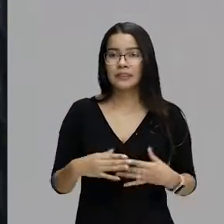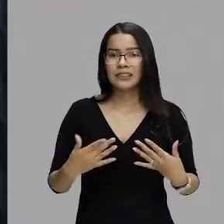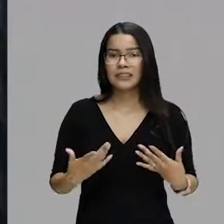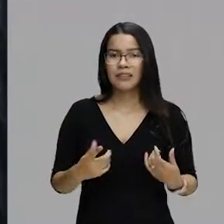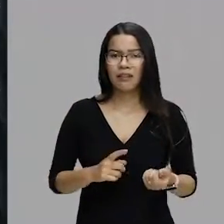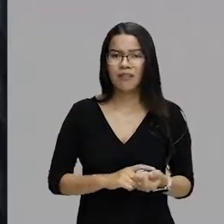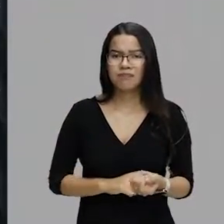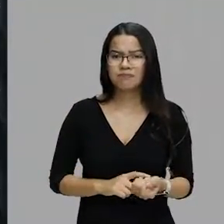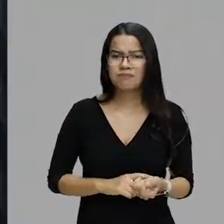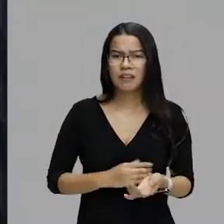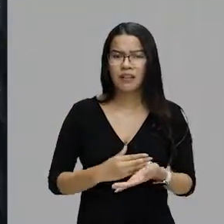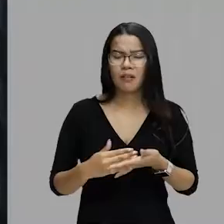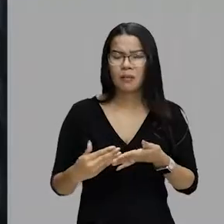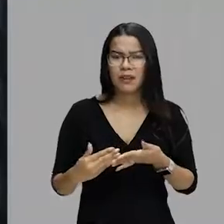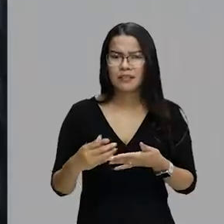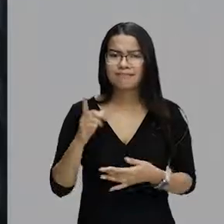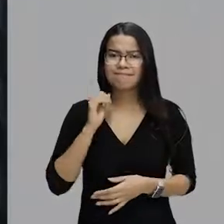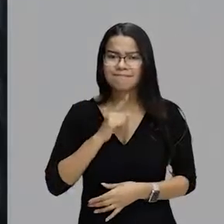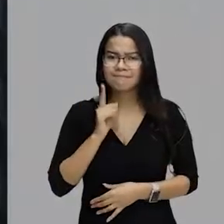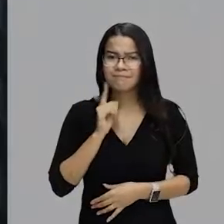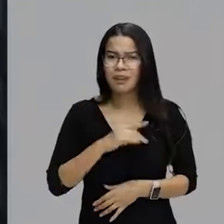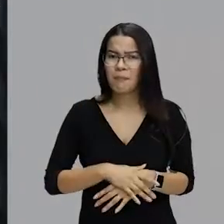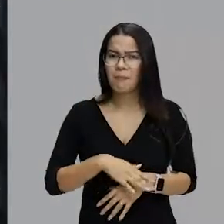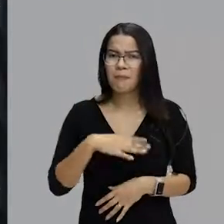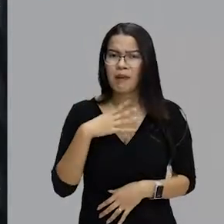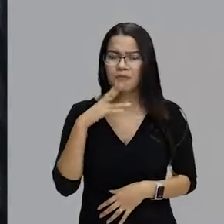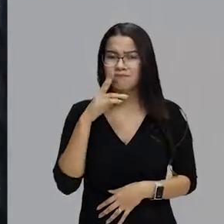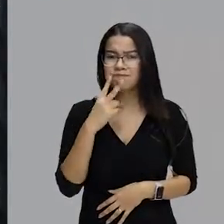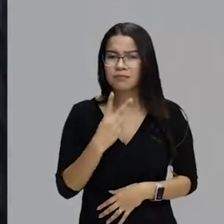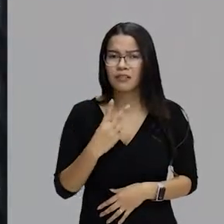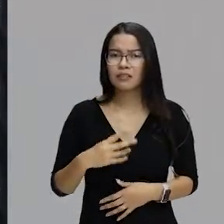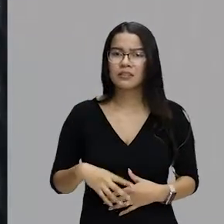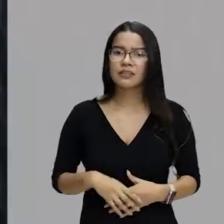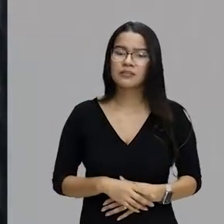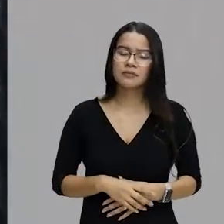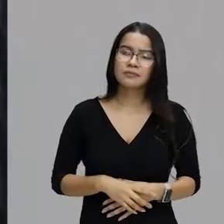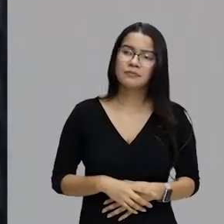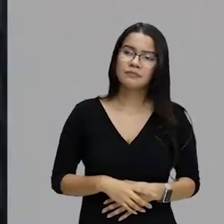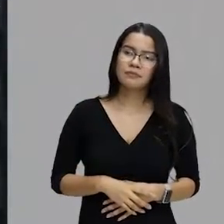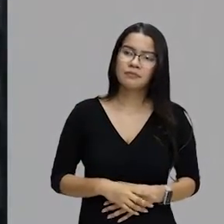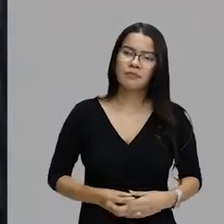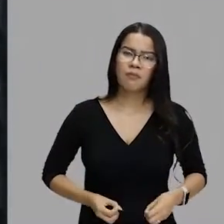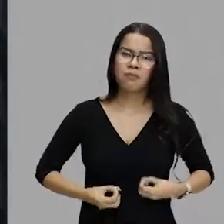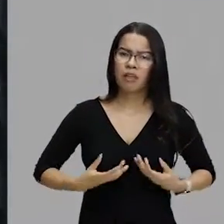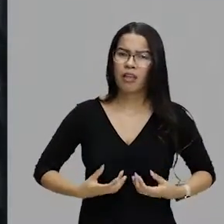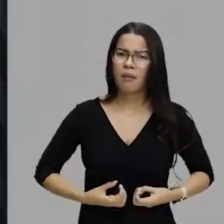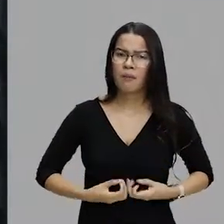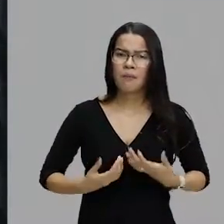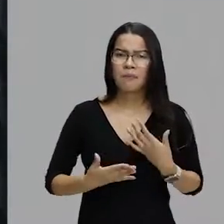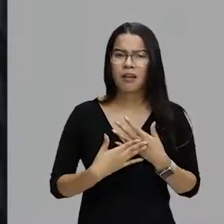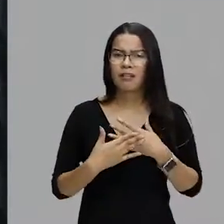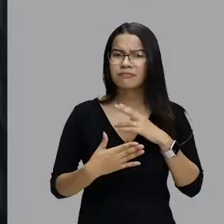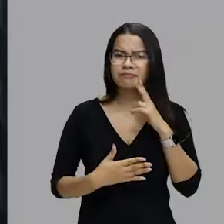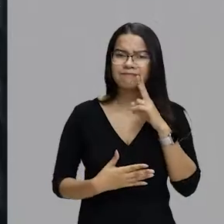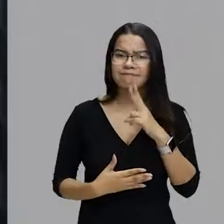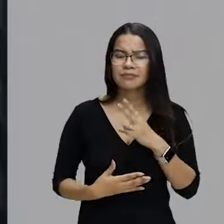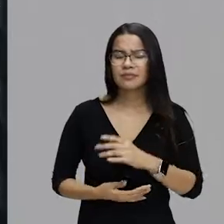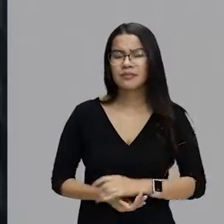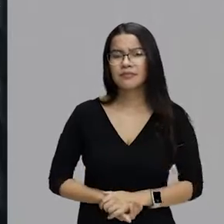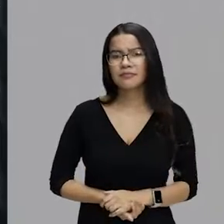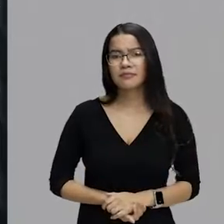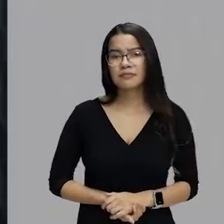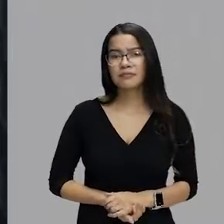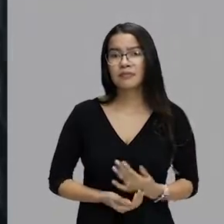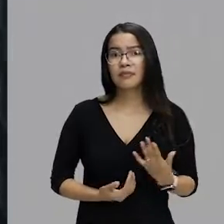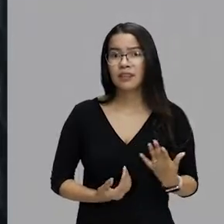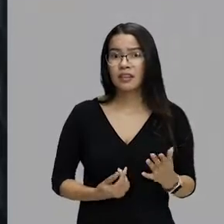tensões com os Estados Unidos, elas vão se acentuar ainda muito mais. Elas se acentuam ainda muito mais. Tá?